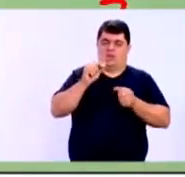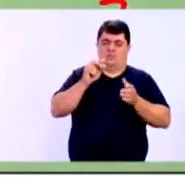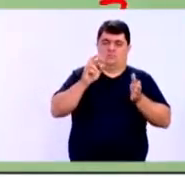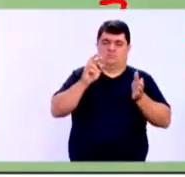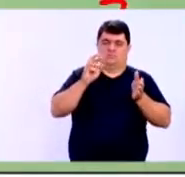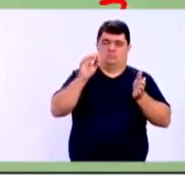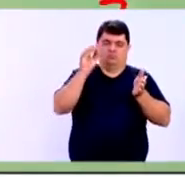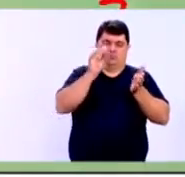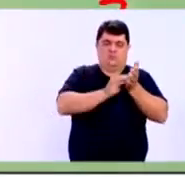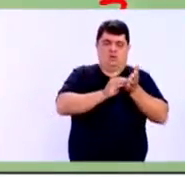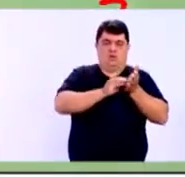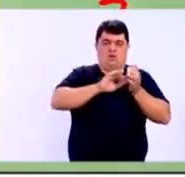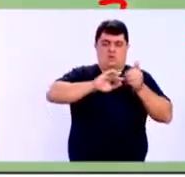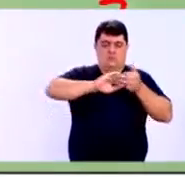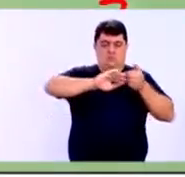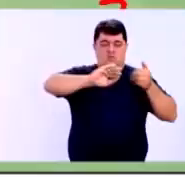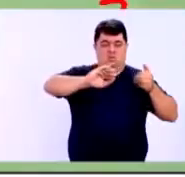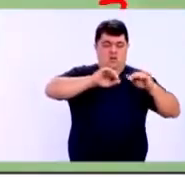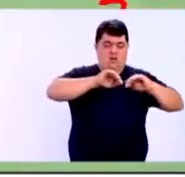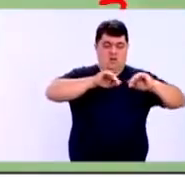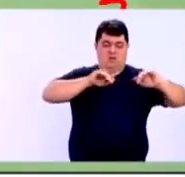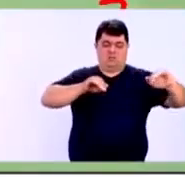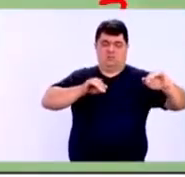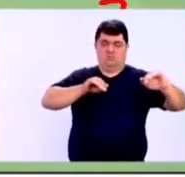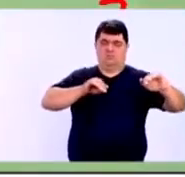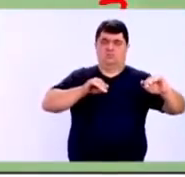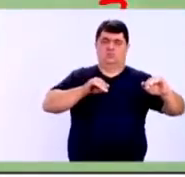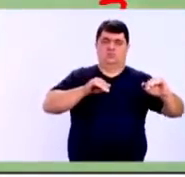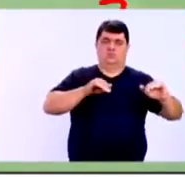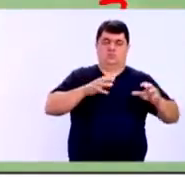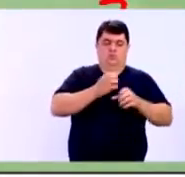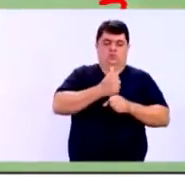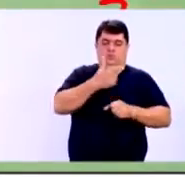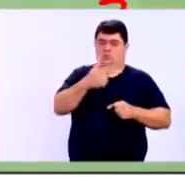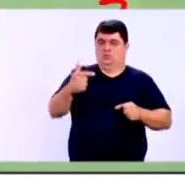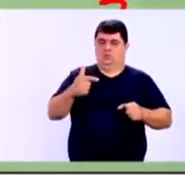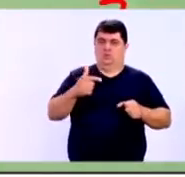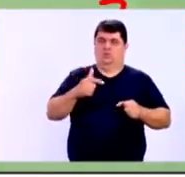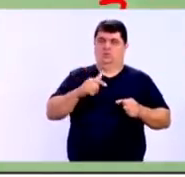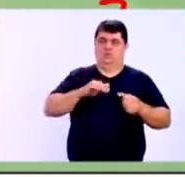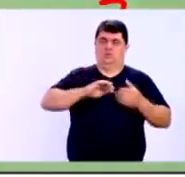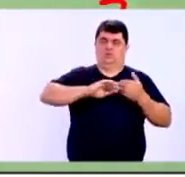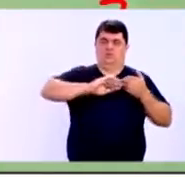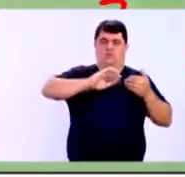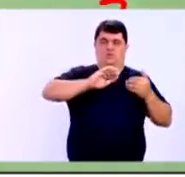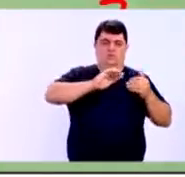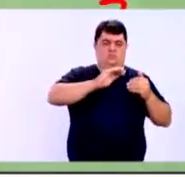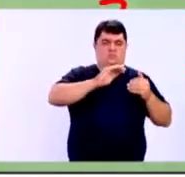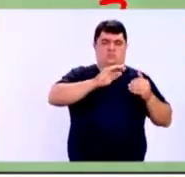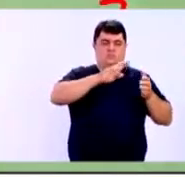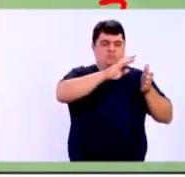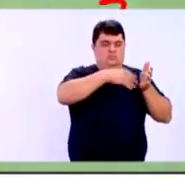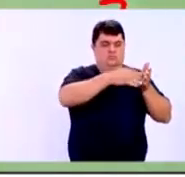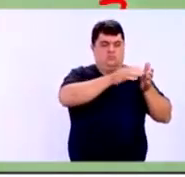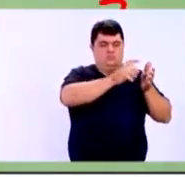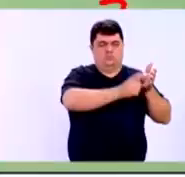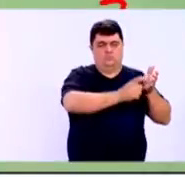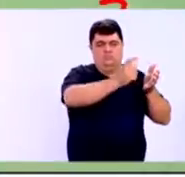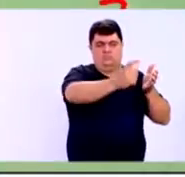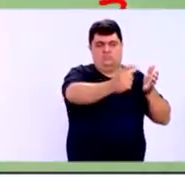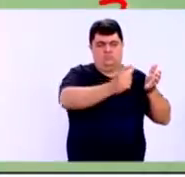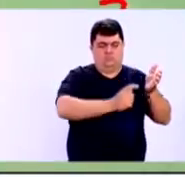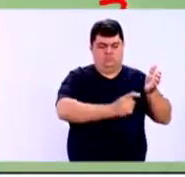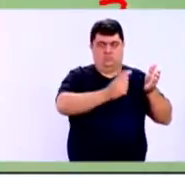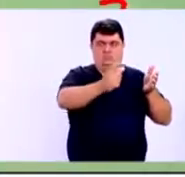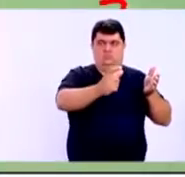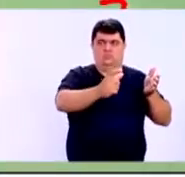registrado separadamente cada fato desse. Mercadorias, estoque inicial, 200. Mercadorias,